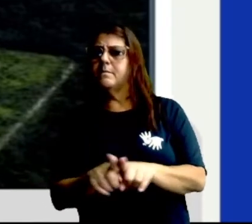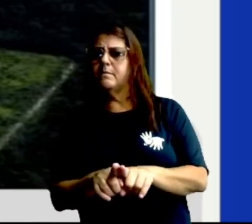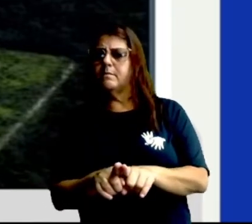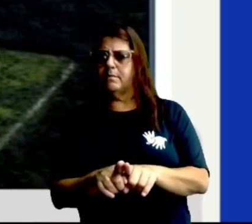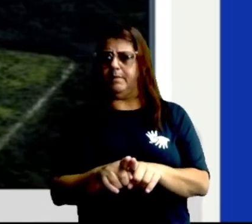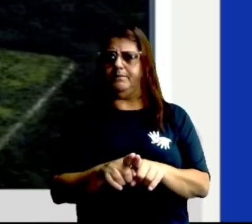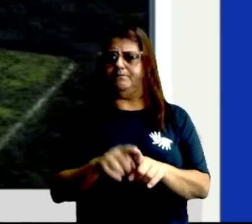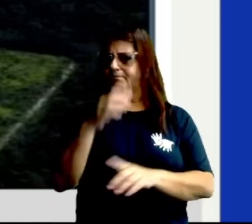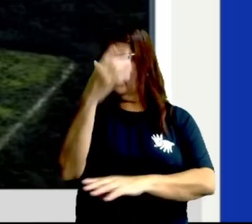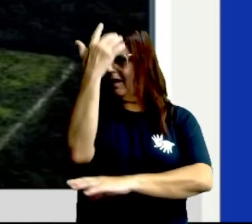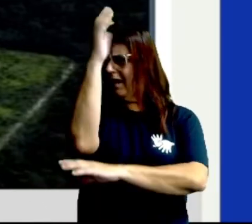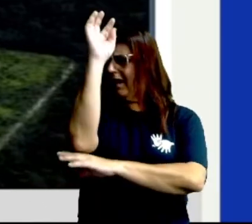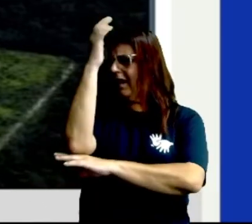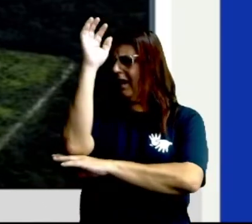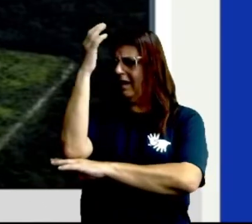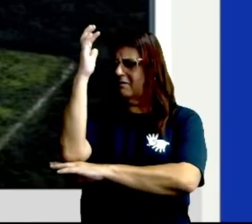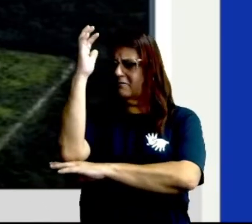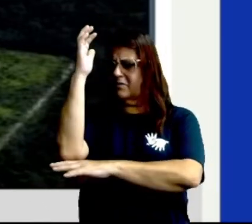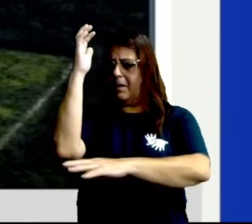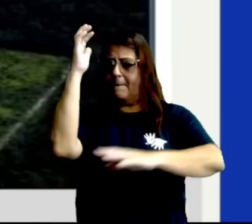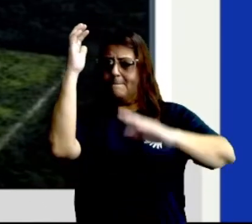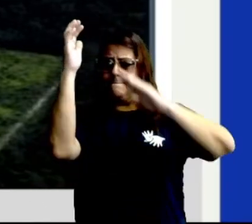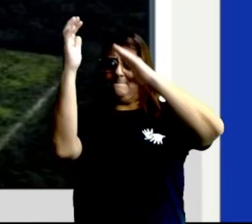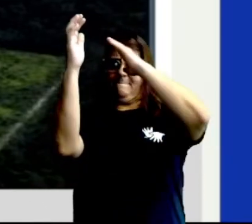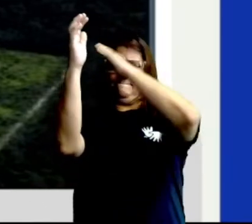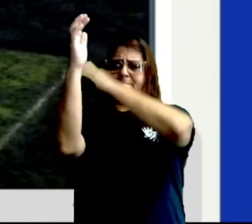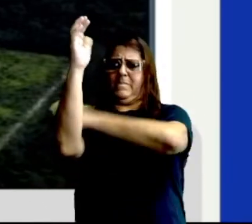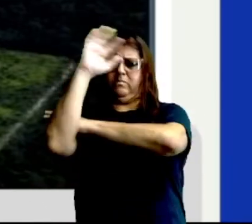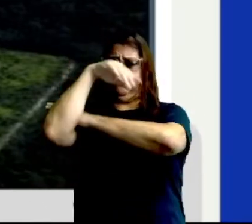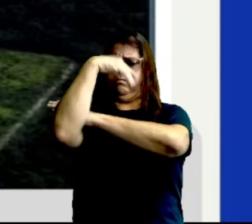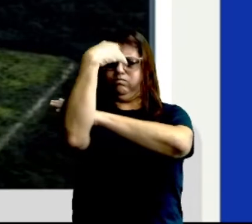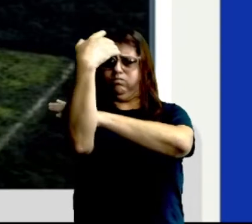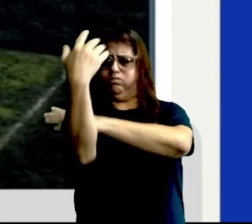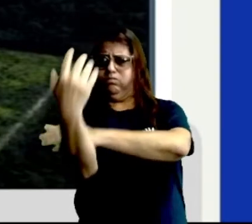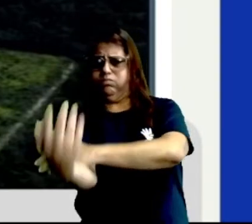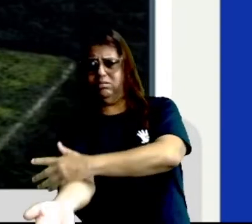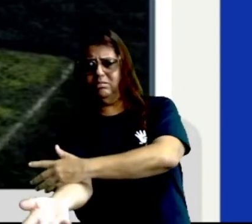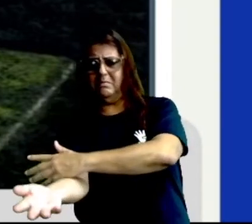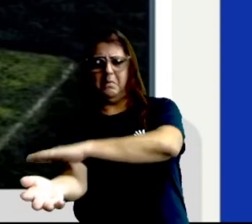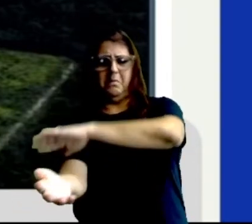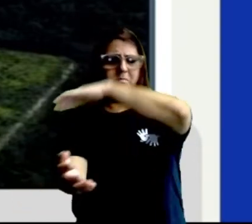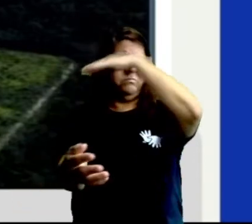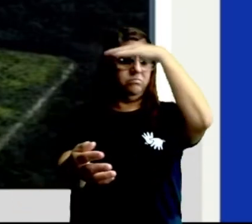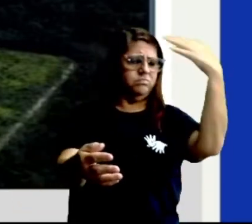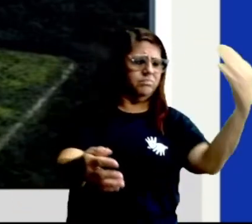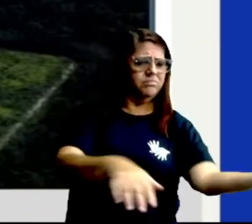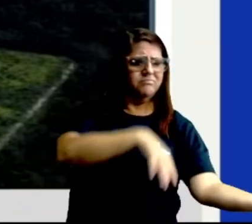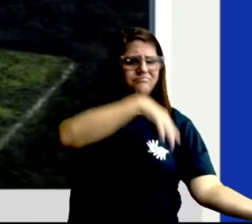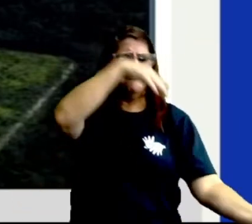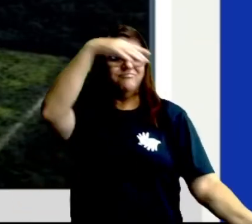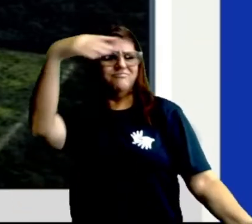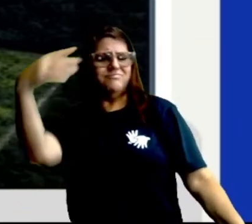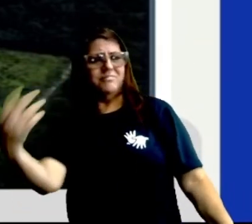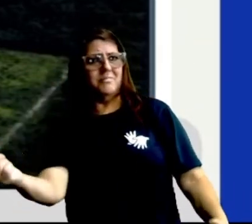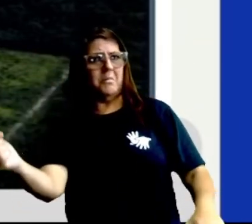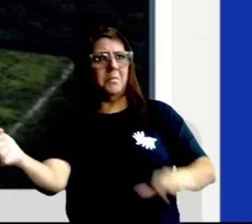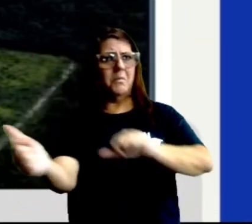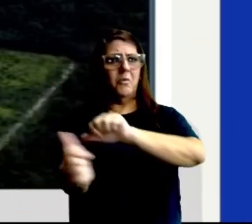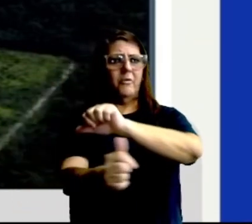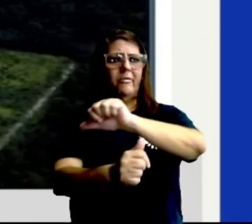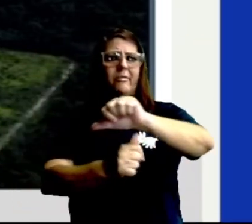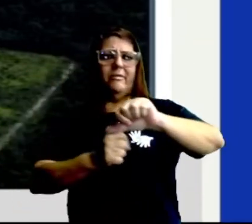desmatamento né a retirada ilegal de árvores plantas que além de